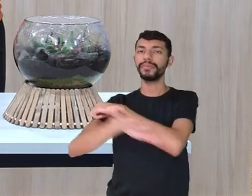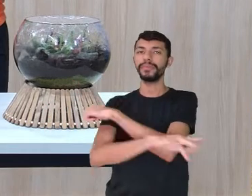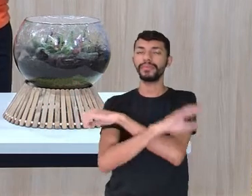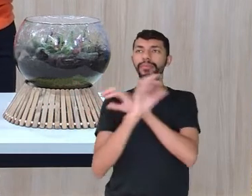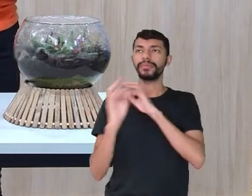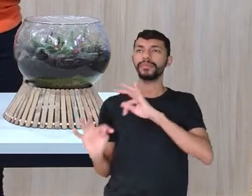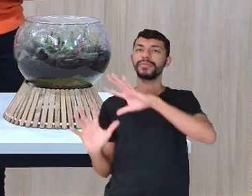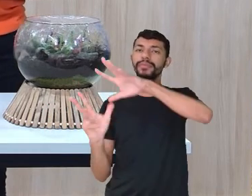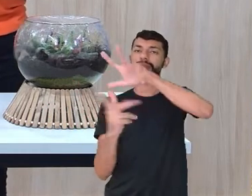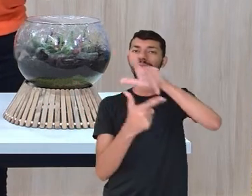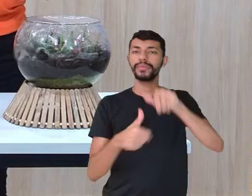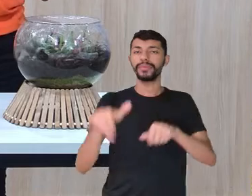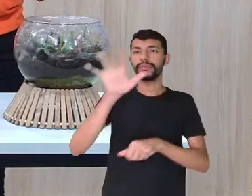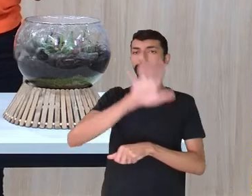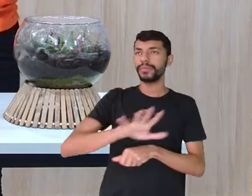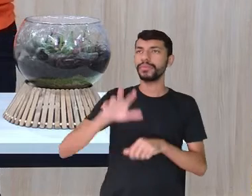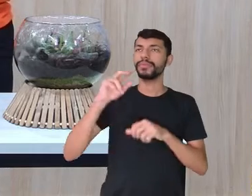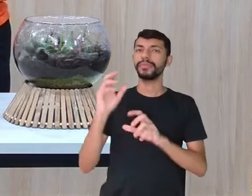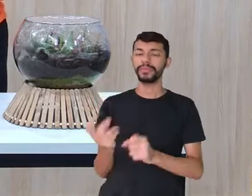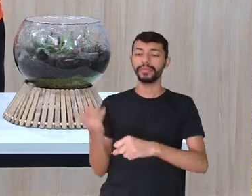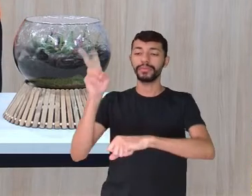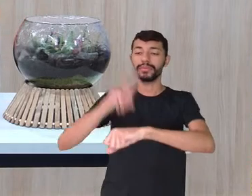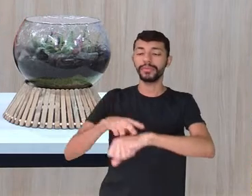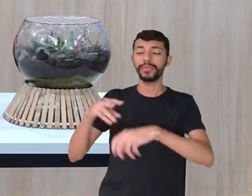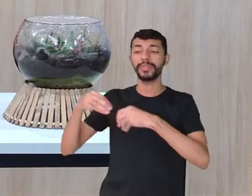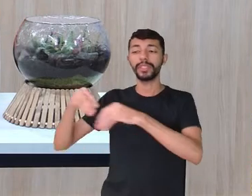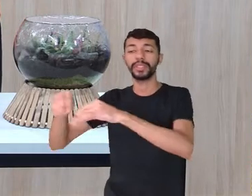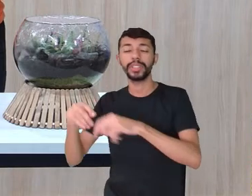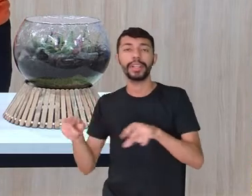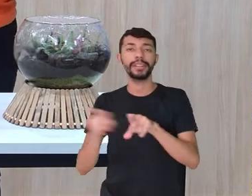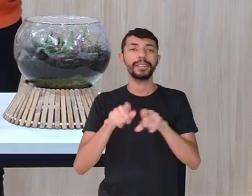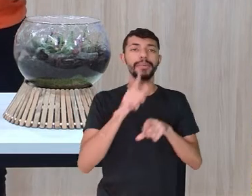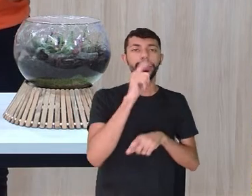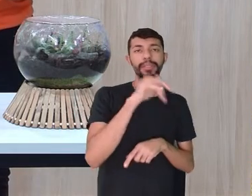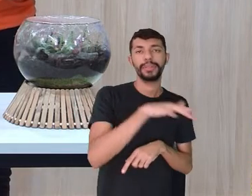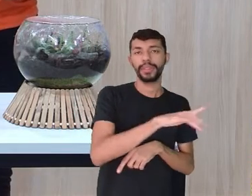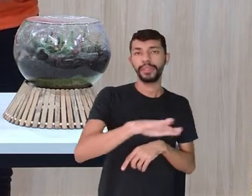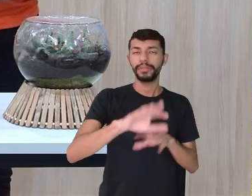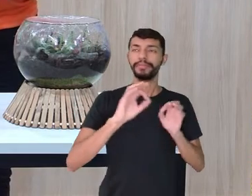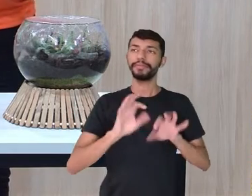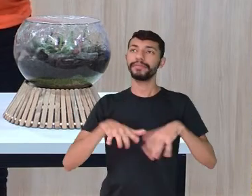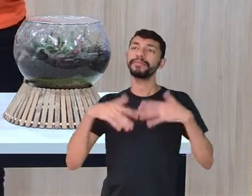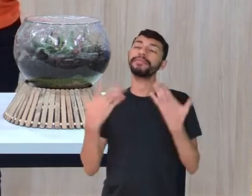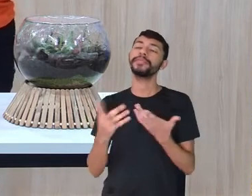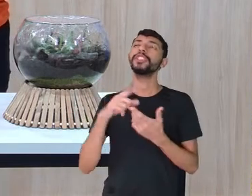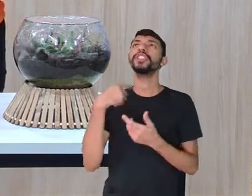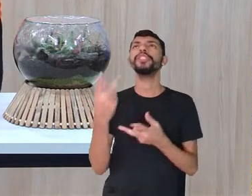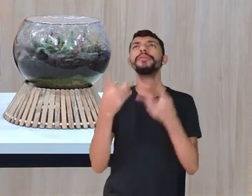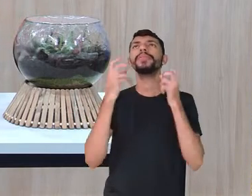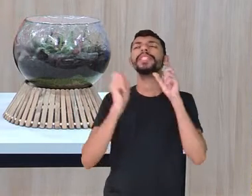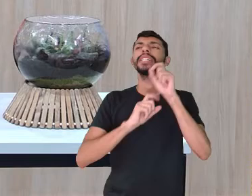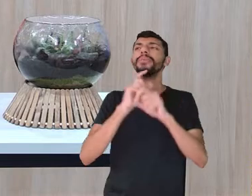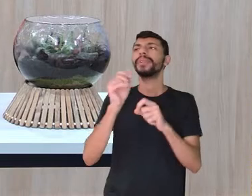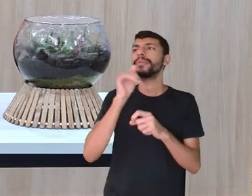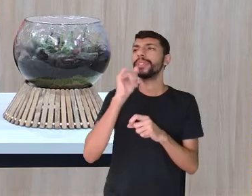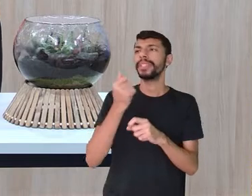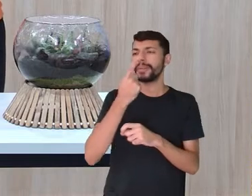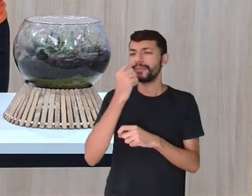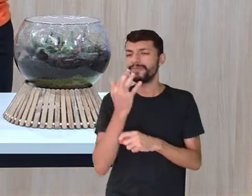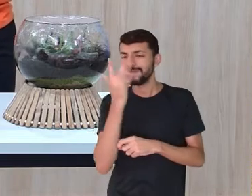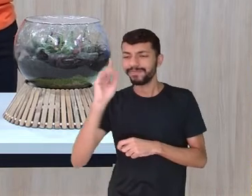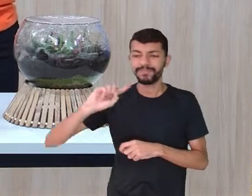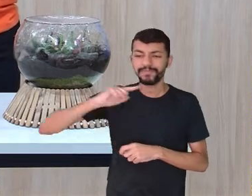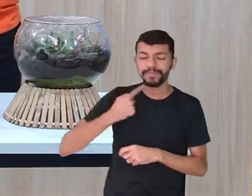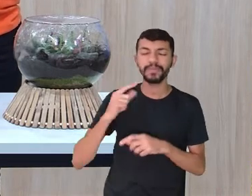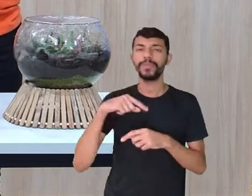no nosso ambiente, nos dois tipos, tanto no ambiente terrestre como no aquático. Então, quando nós vemos a questão de poluição, nós vemos